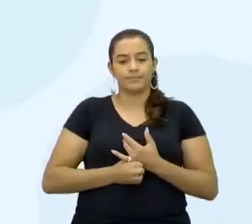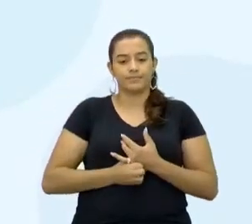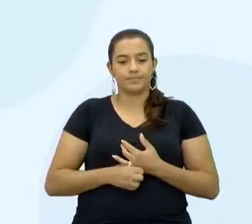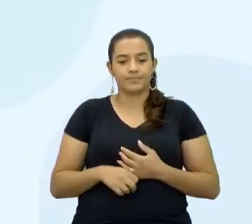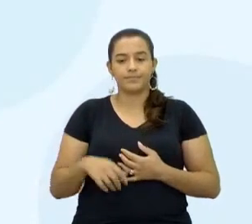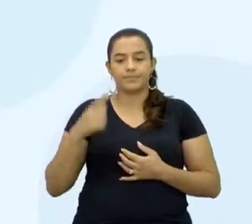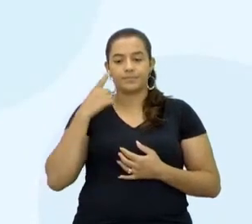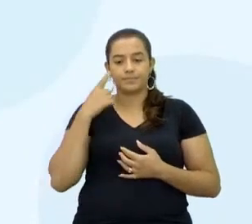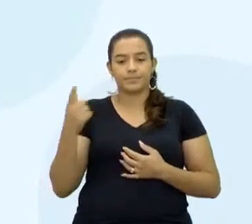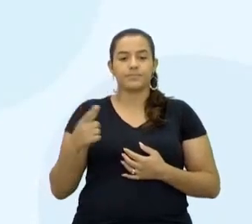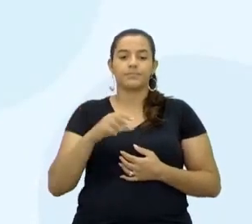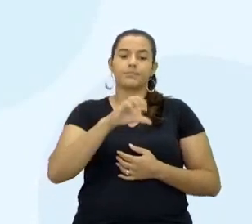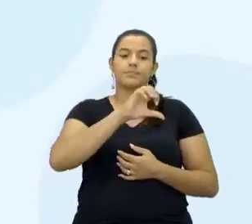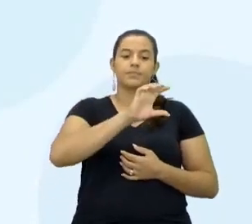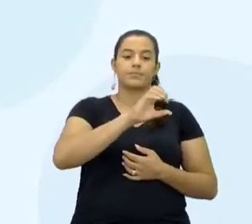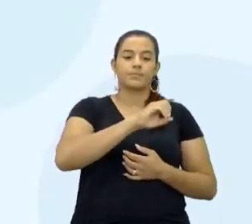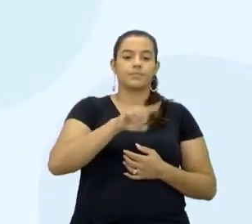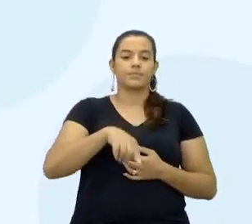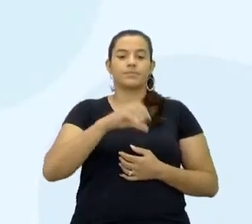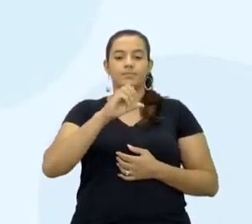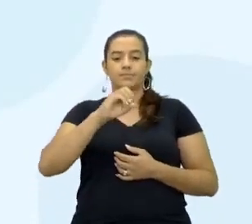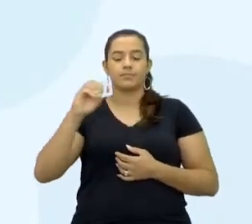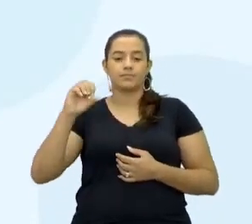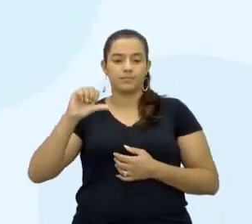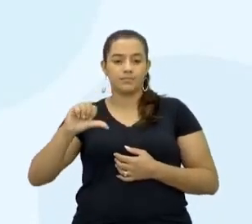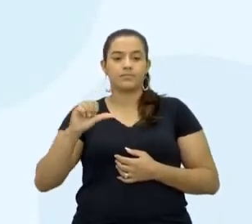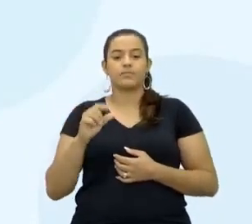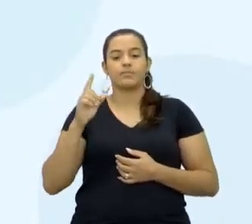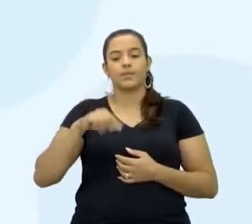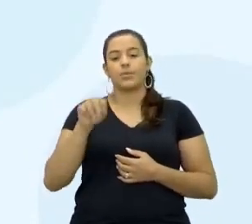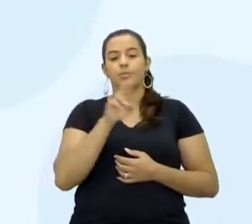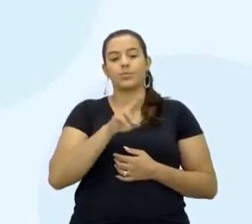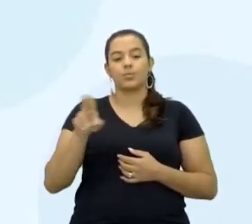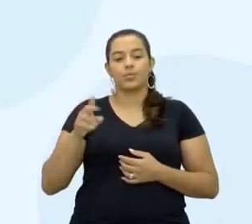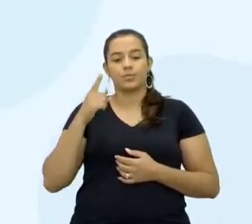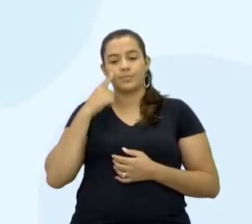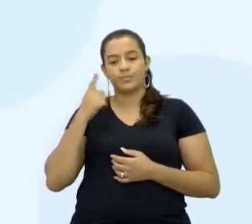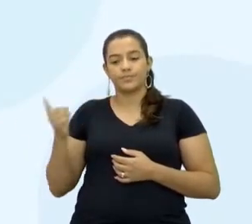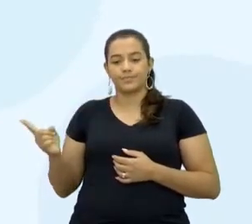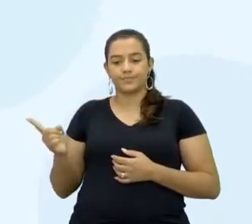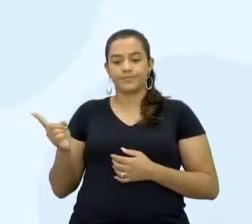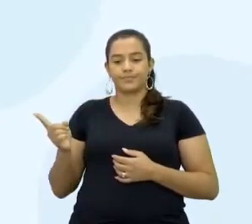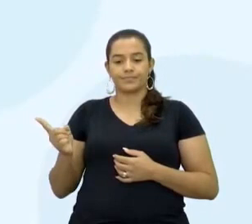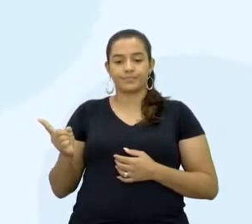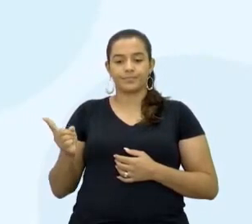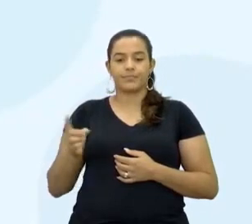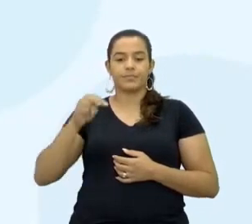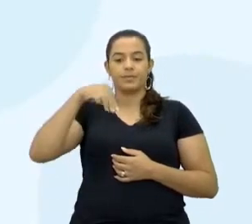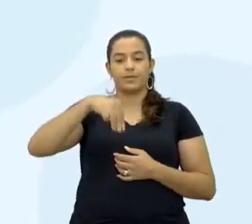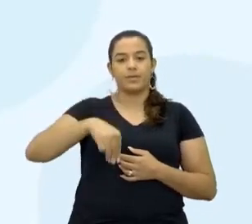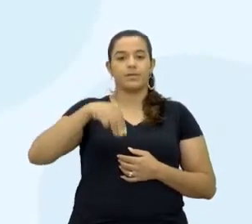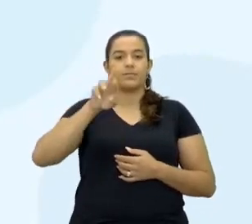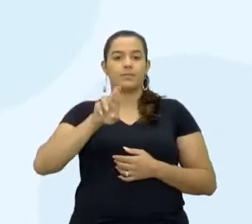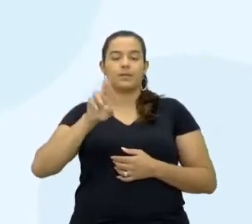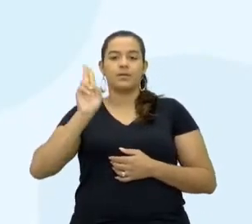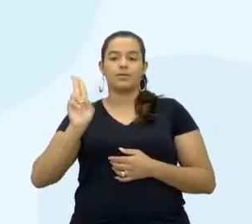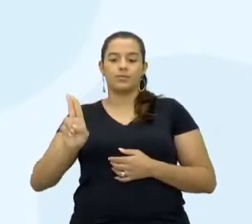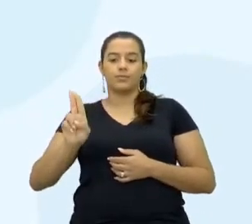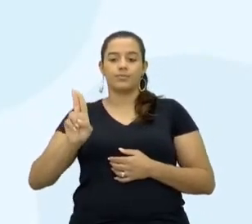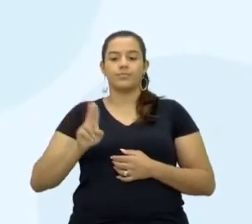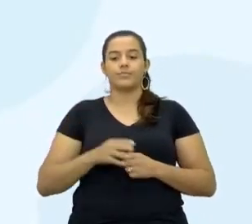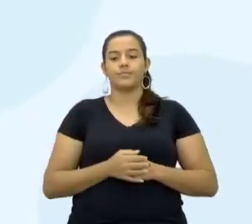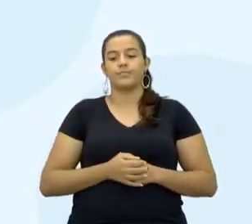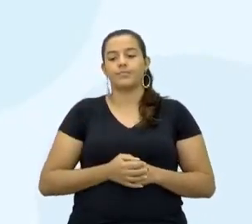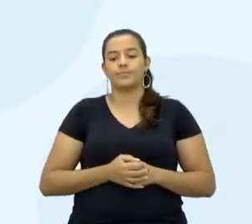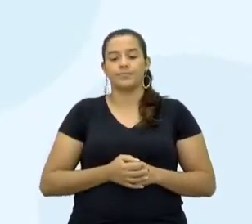milésimo. Então, o nome dessa expressão algébrica é função horária dos espaços no